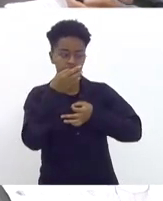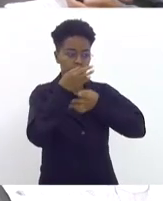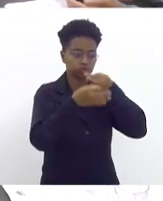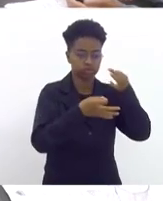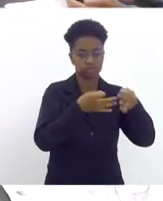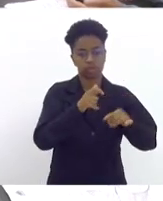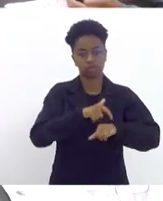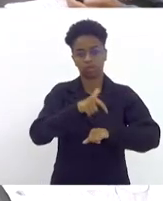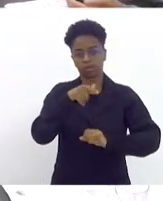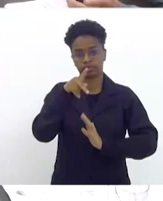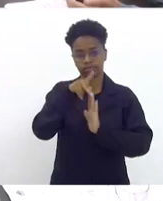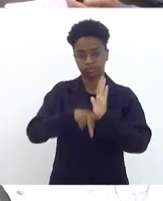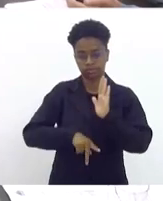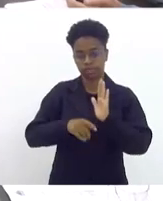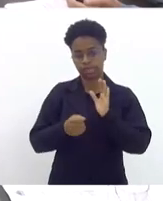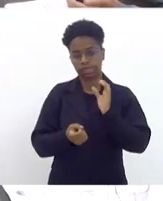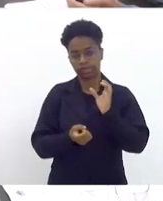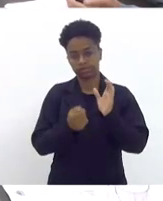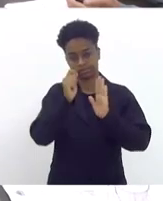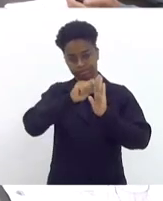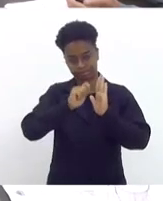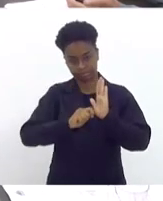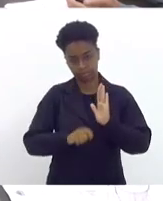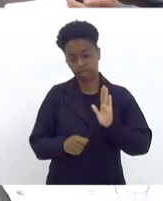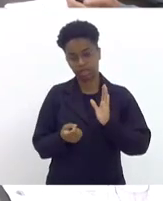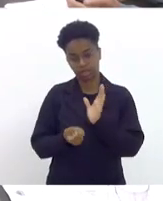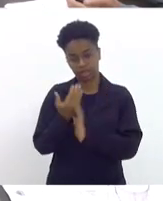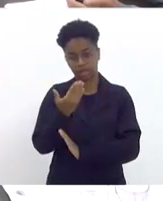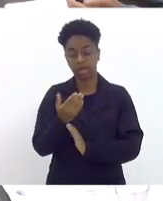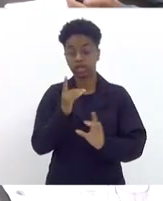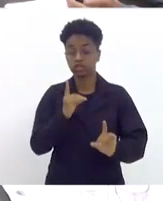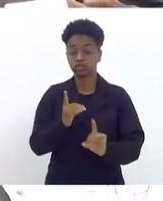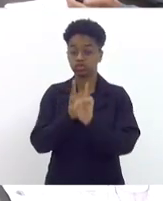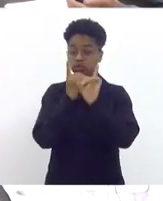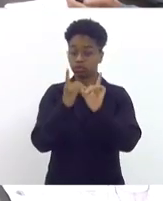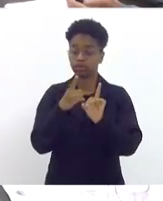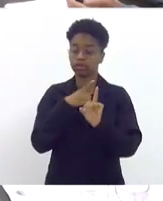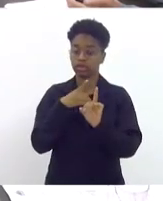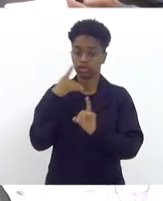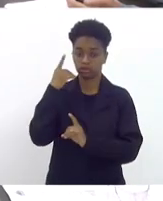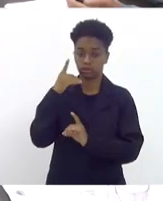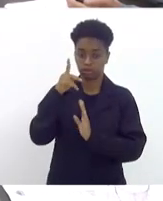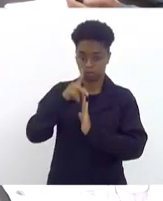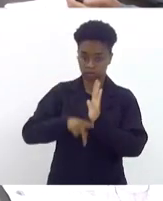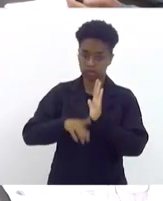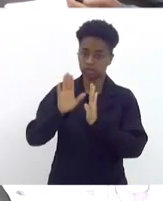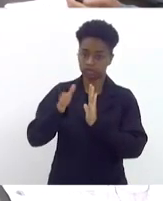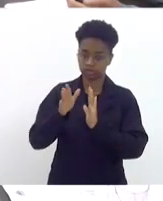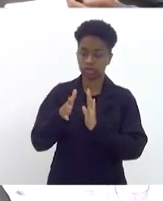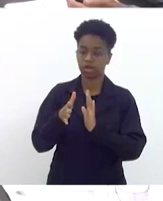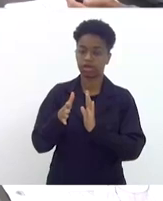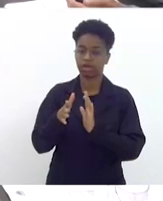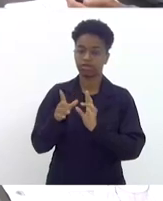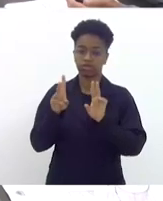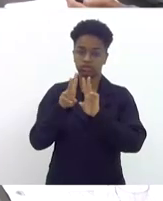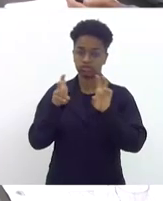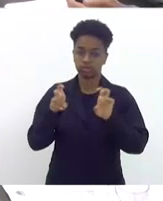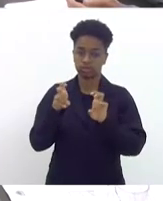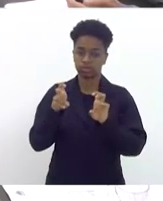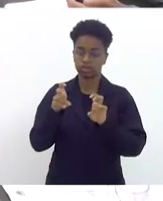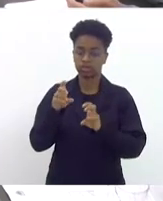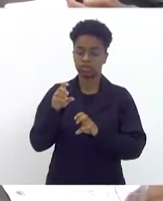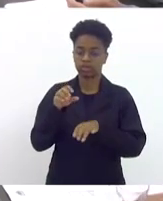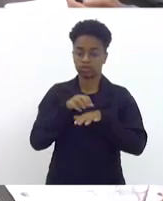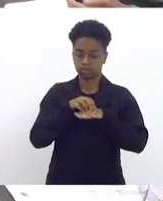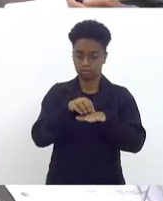relatoria da do projeto é identificou um projeto do deputado Dionísio Lins que trata da questão de Scooter que